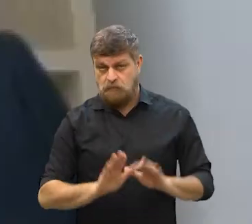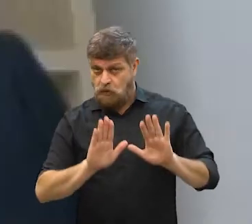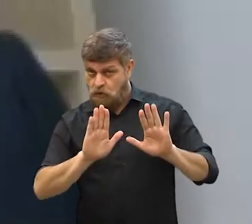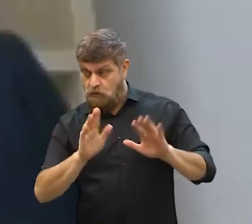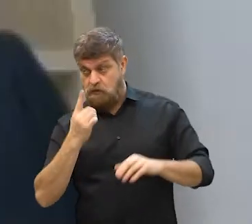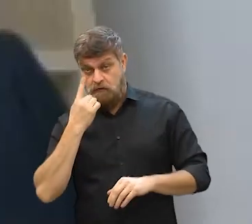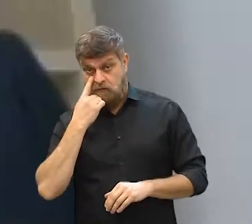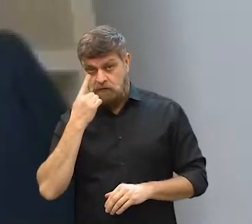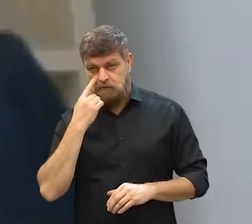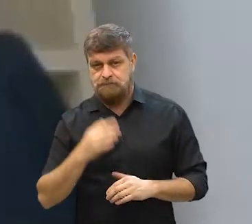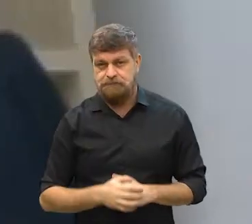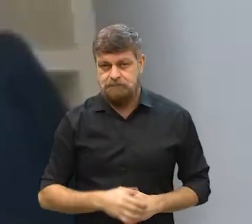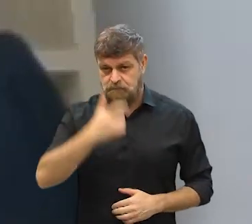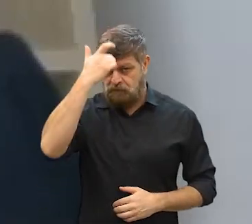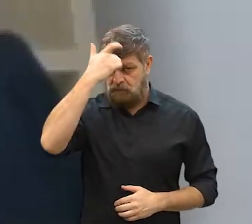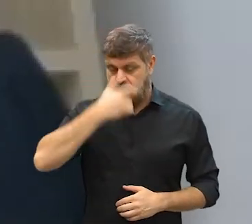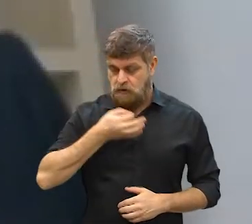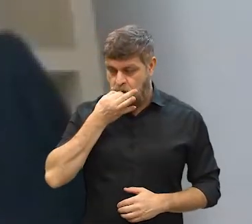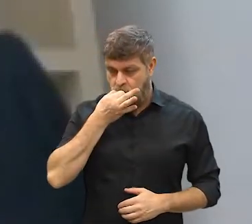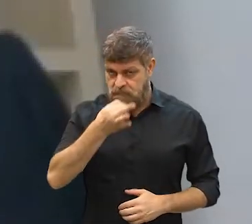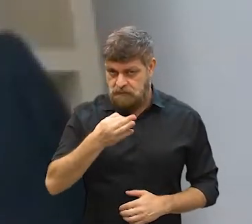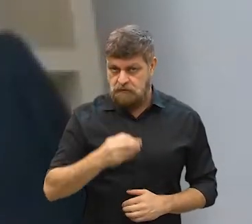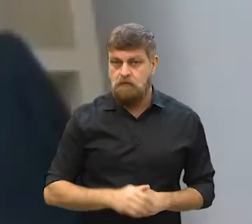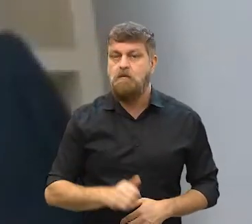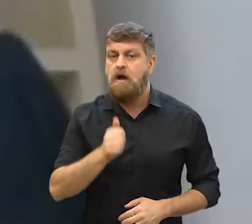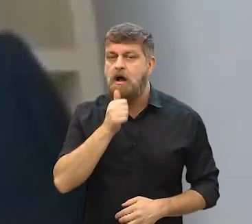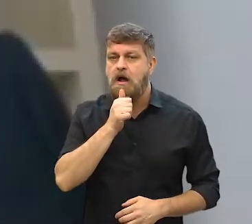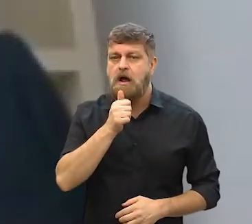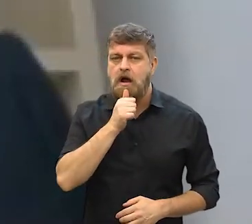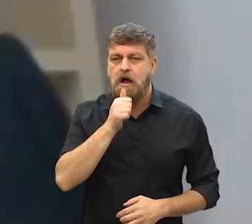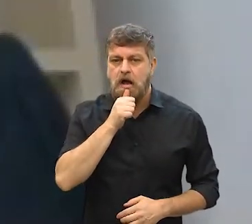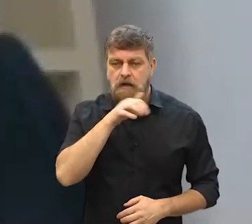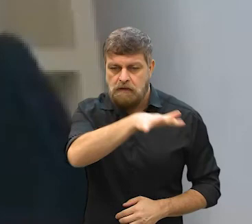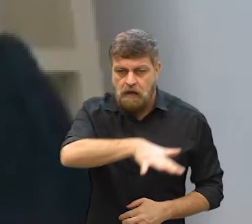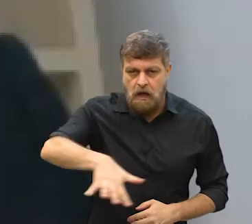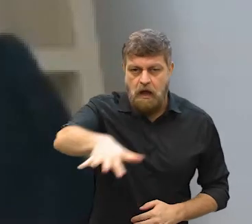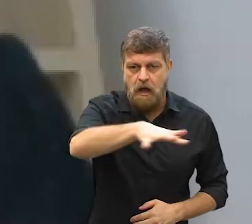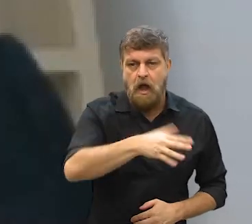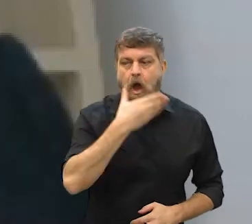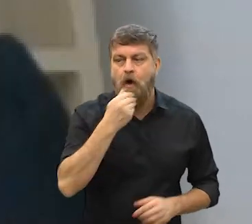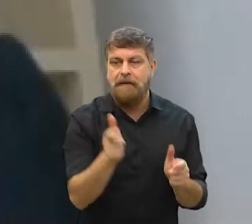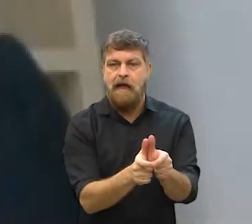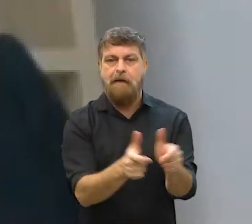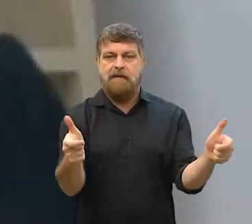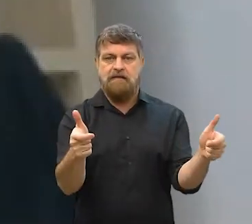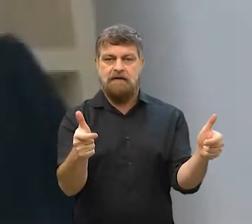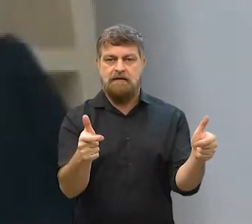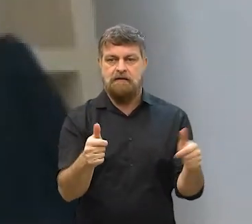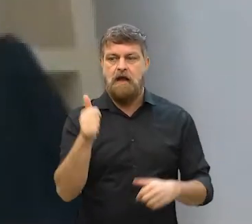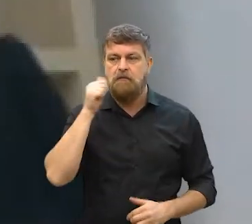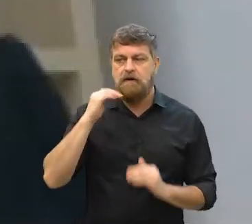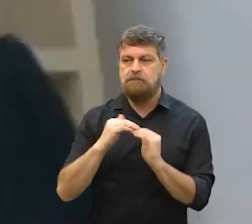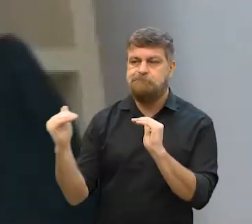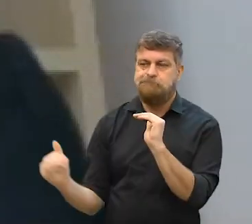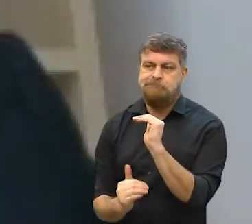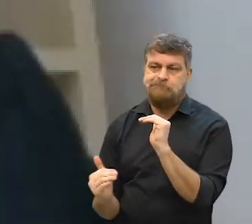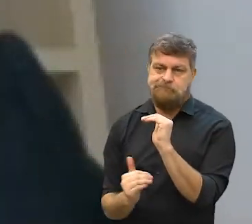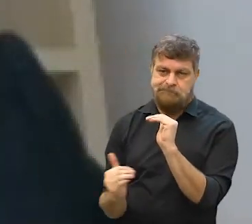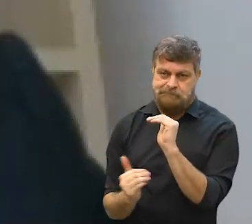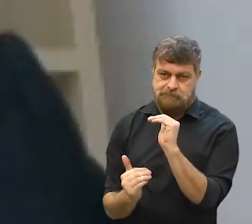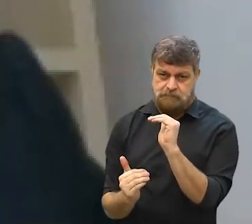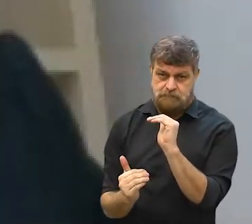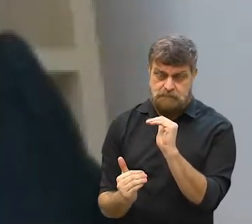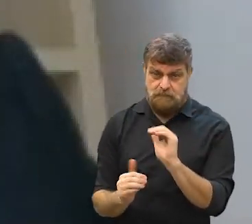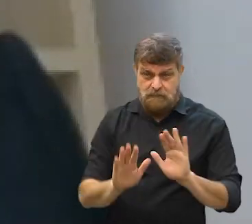Veja, eu considero ainda que é mais dos homens do que das mulheres, tá?